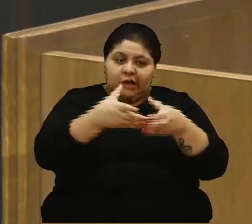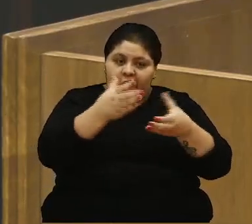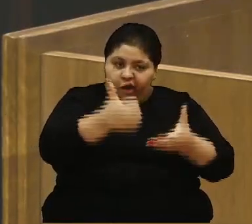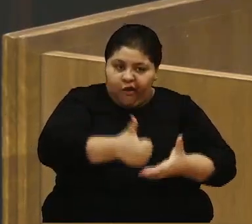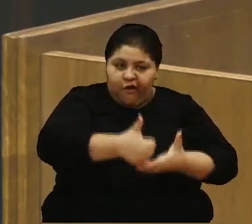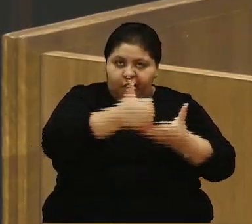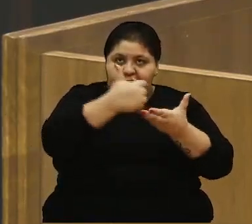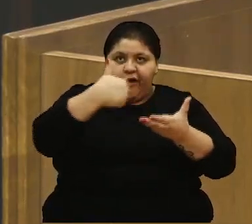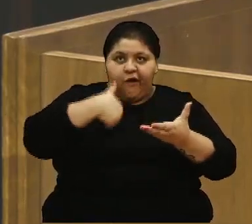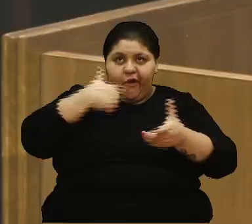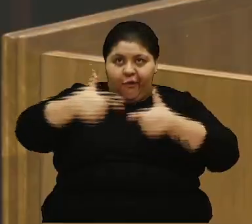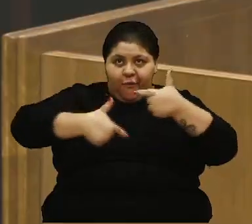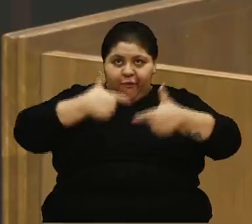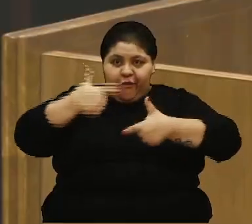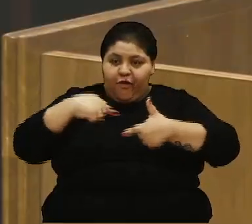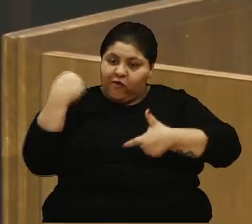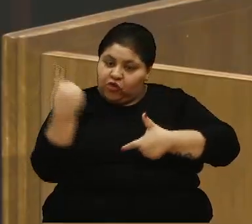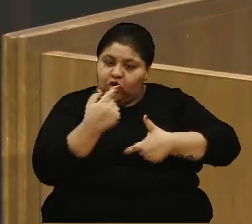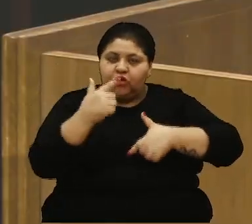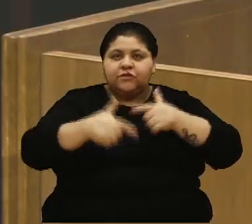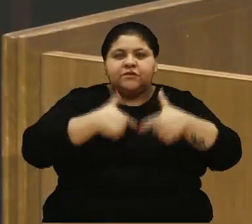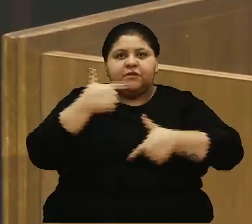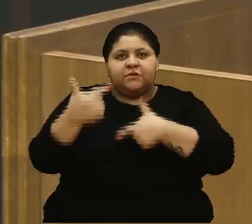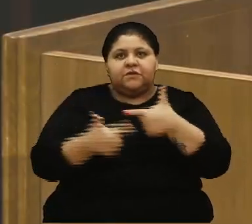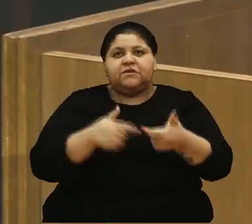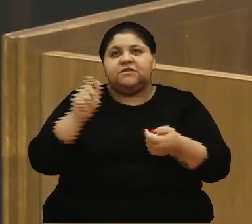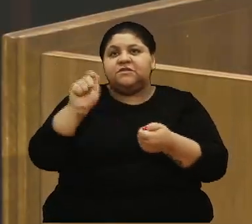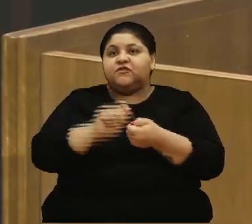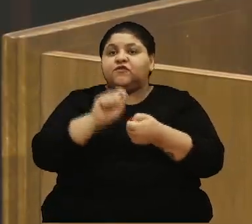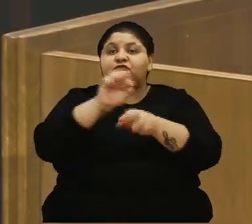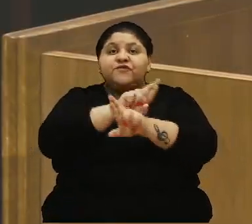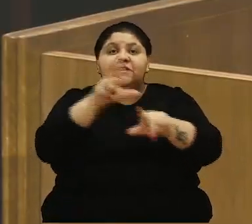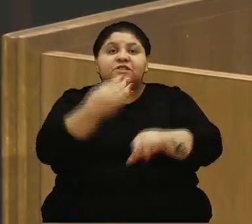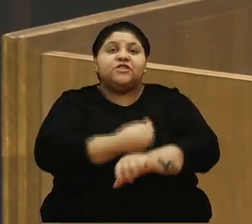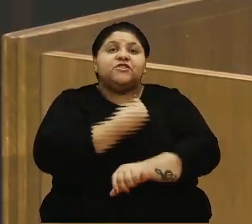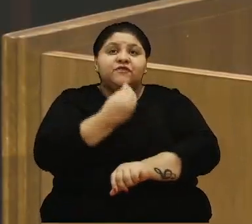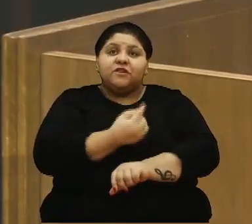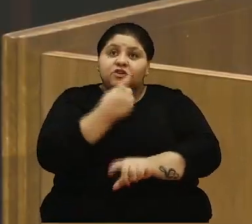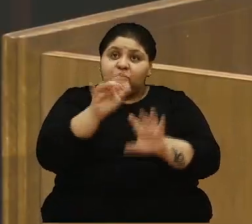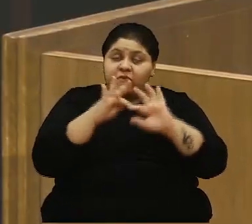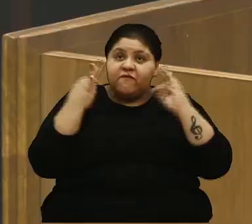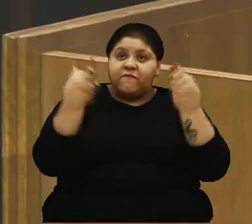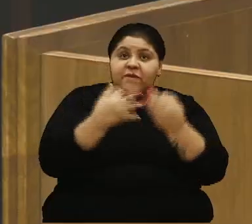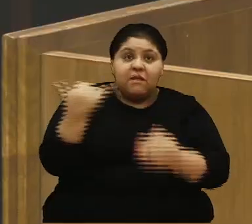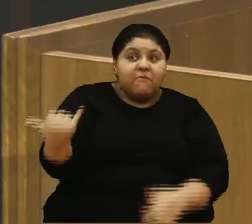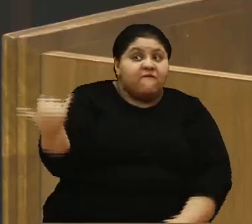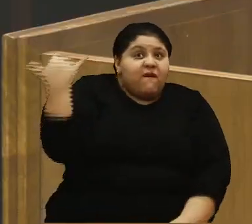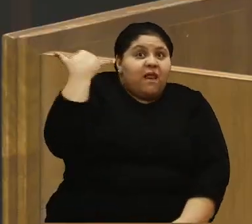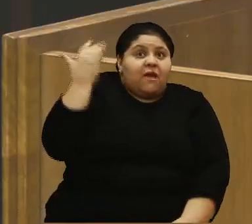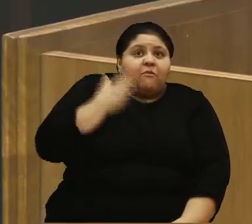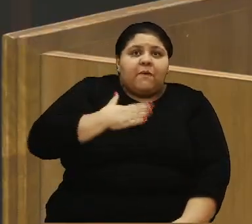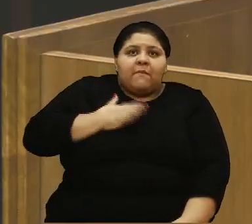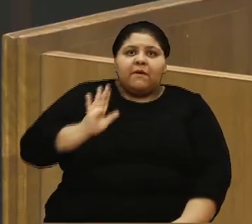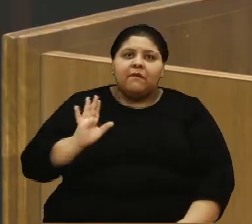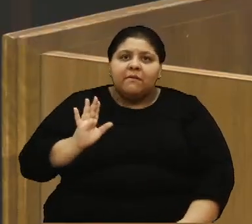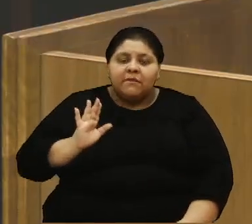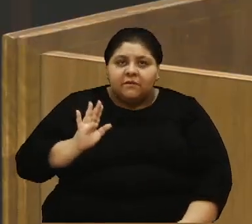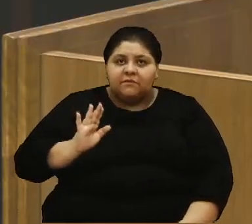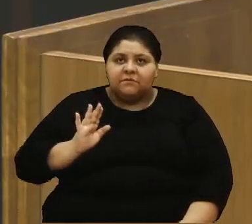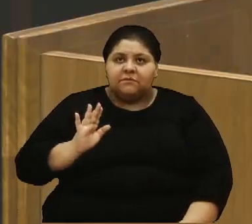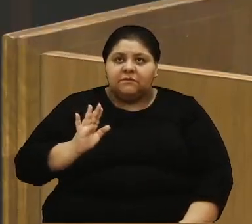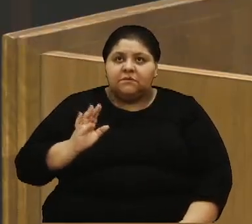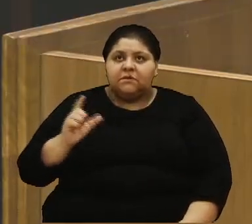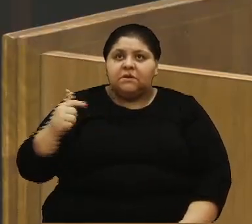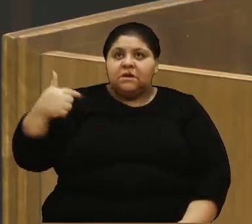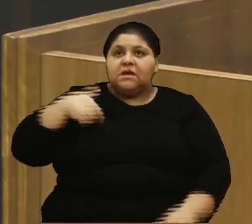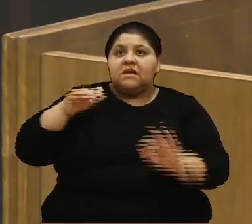a minha atuação na frente, a nossa atuação na frente, fez mudar a vida de uma família. Eu ouvi isso, vereador Edson, alguém que veio me dizer. A minha